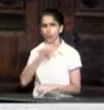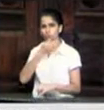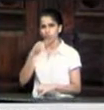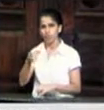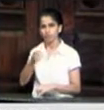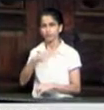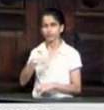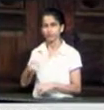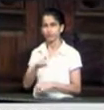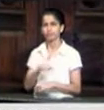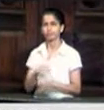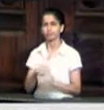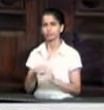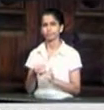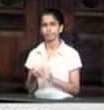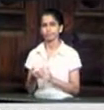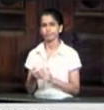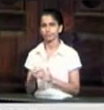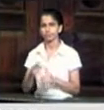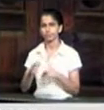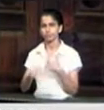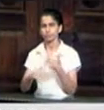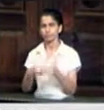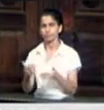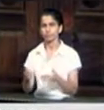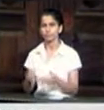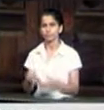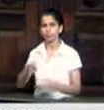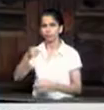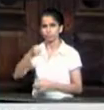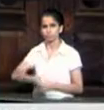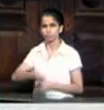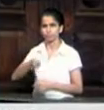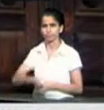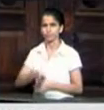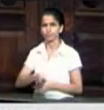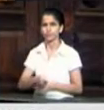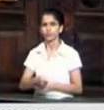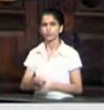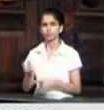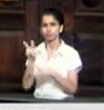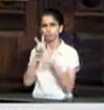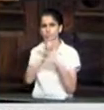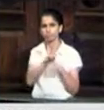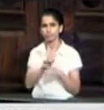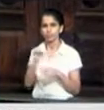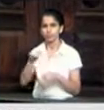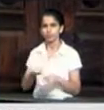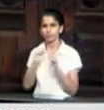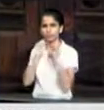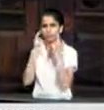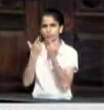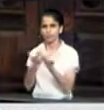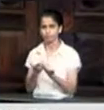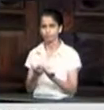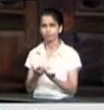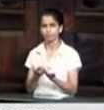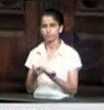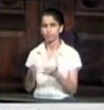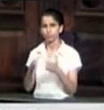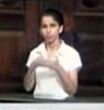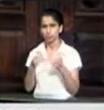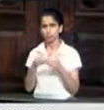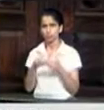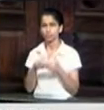opinião, será tratado de forma dura, e nós defenderemos nessa casa, e eu já quero dizer, pedir a Vossa